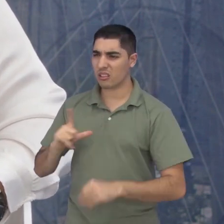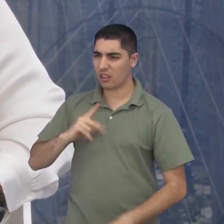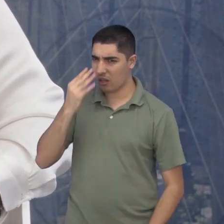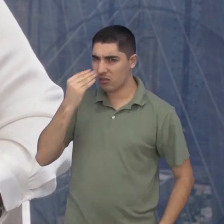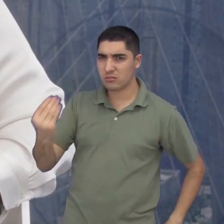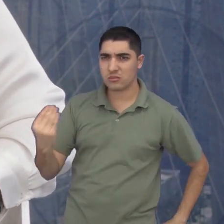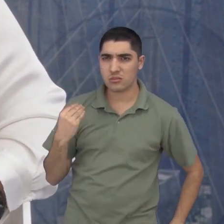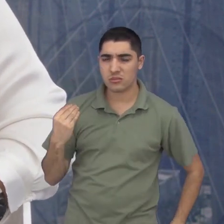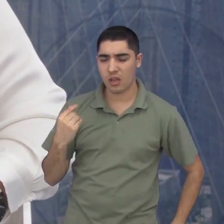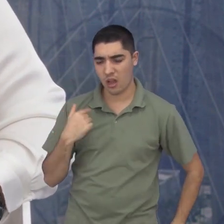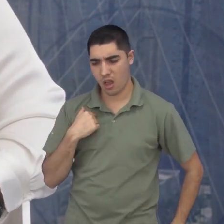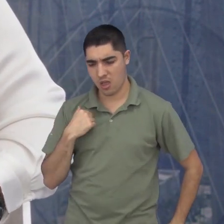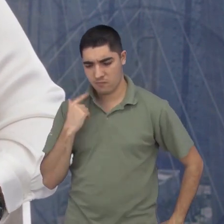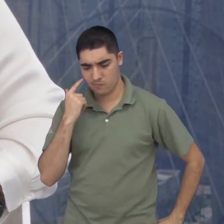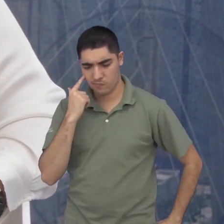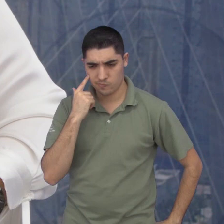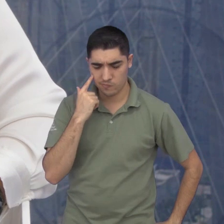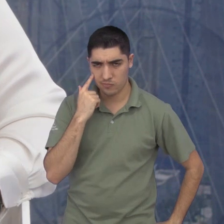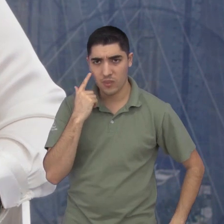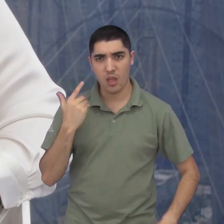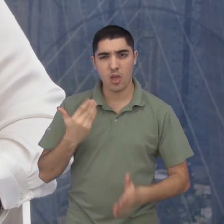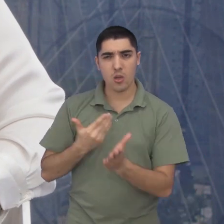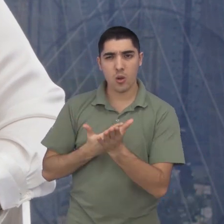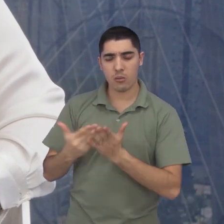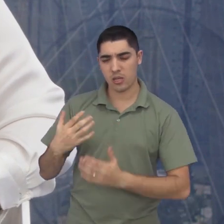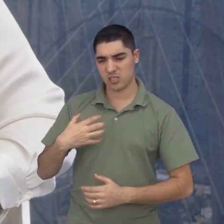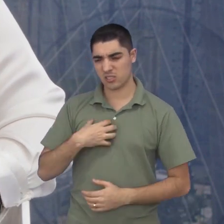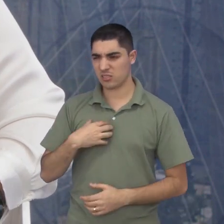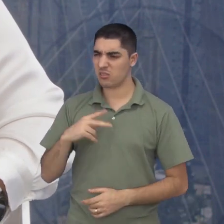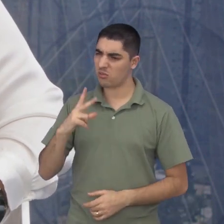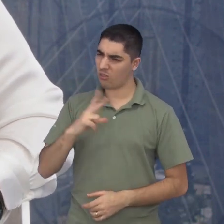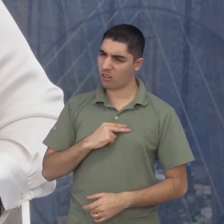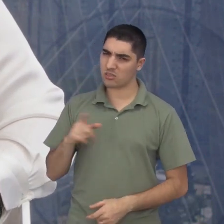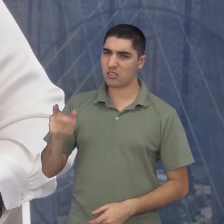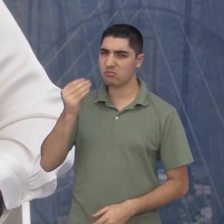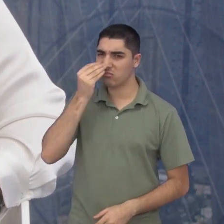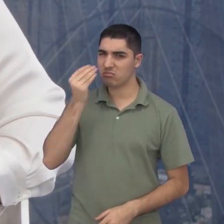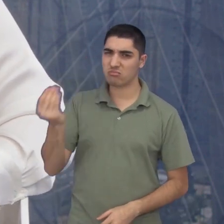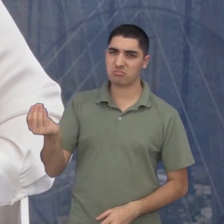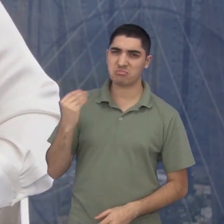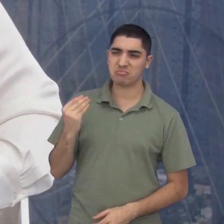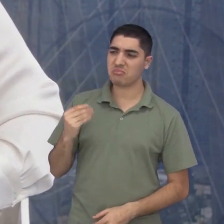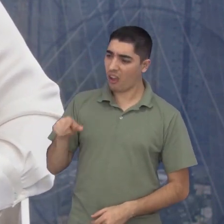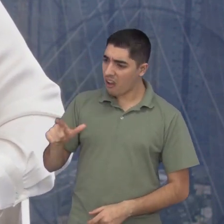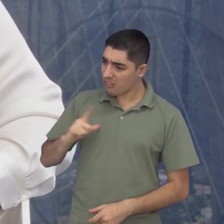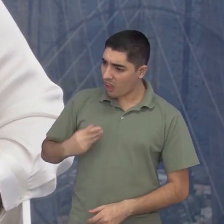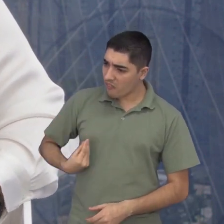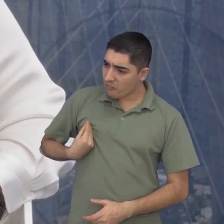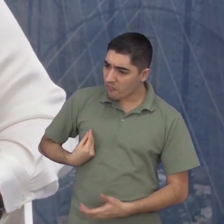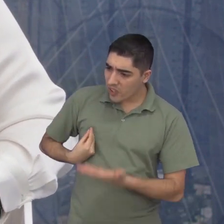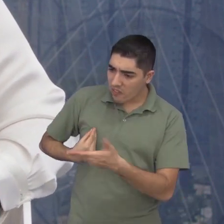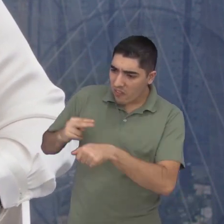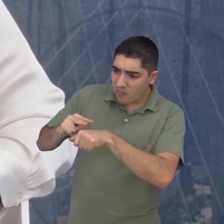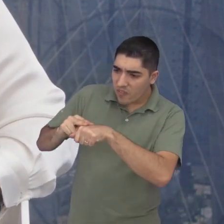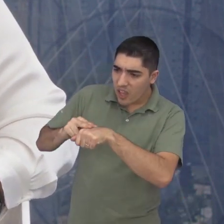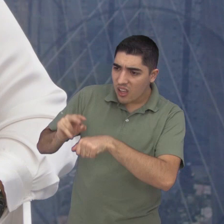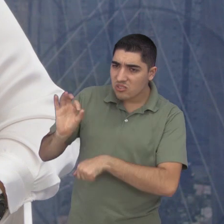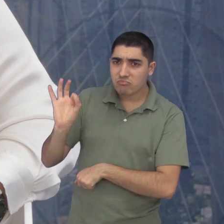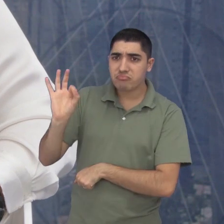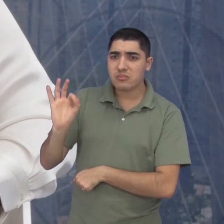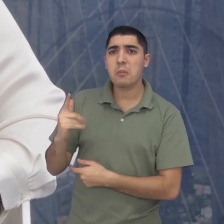famoso gatilho para o outro que vai se sentir o quê? Desprezado. Essa pessoa está online, mas ela não me responde, então ela não gosta de mim,